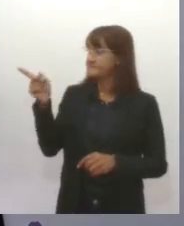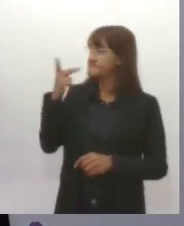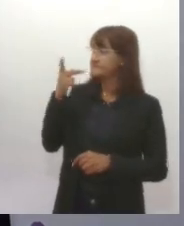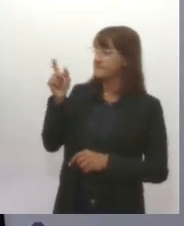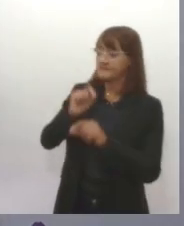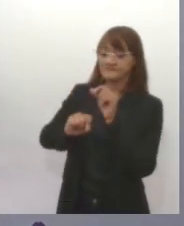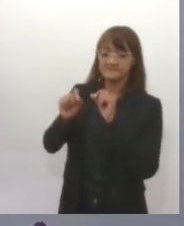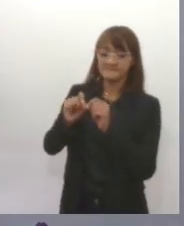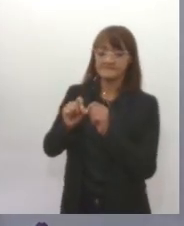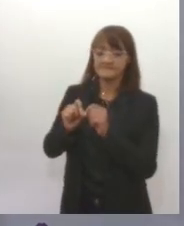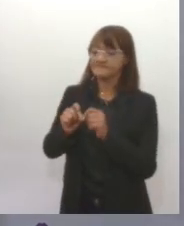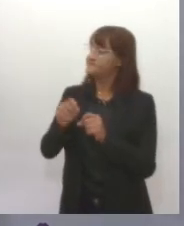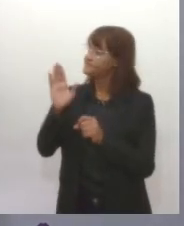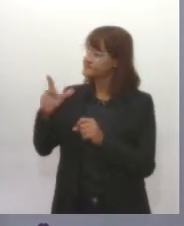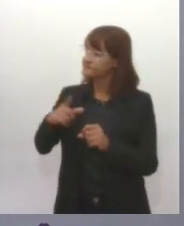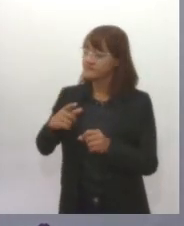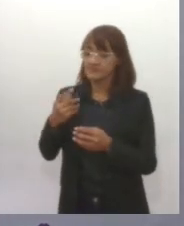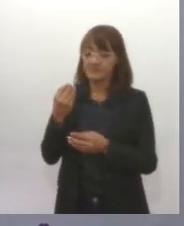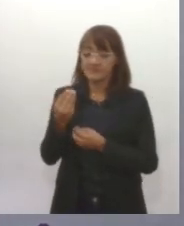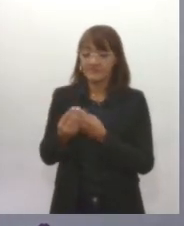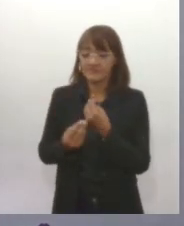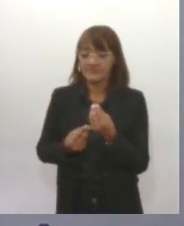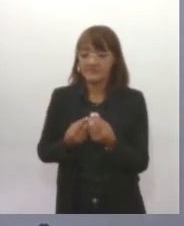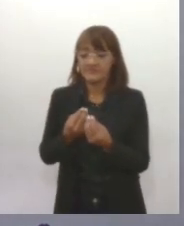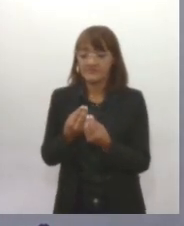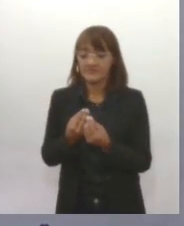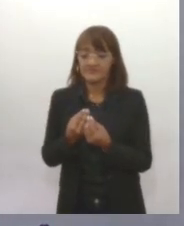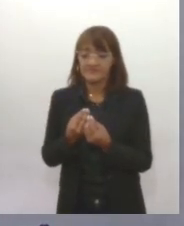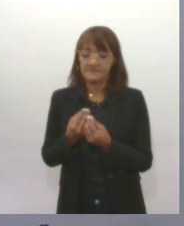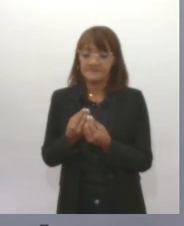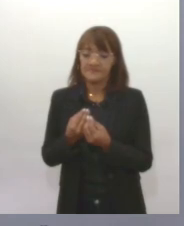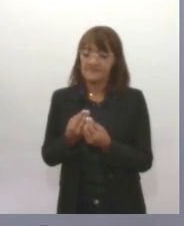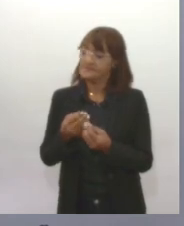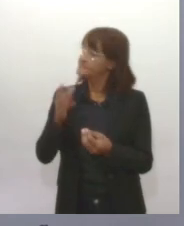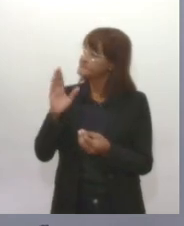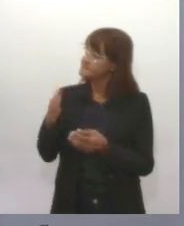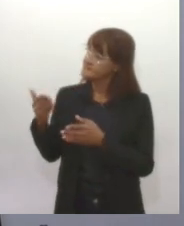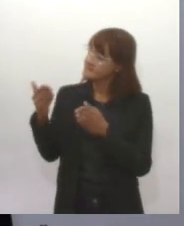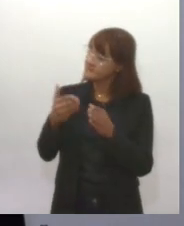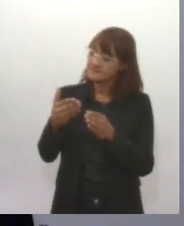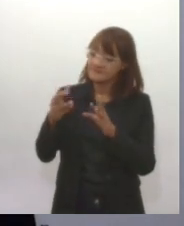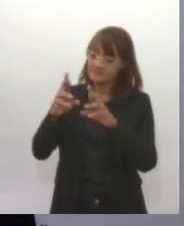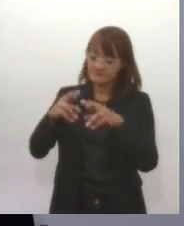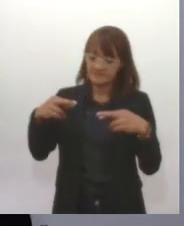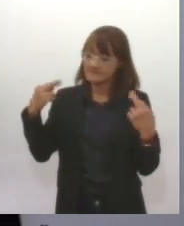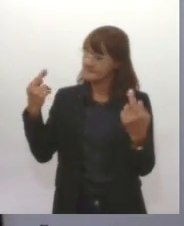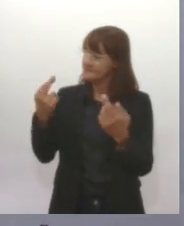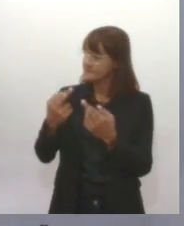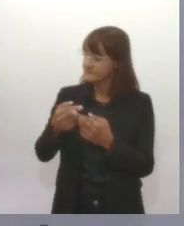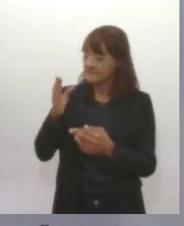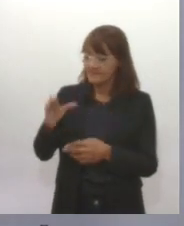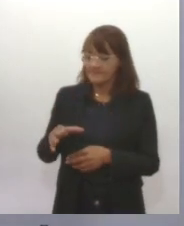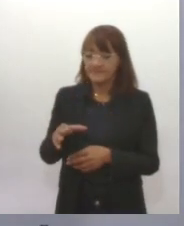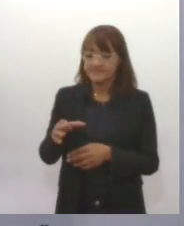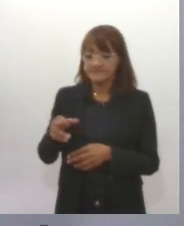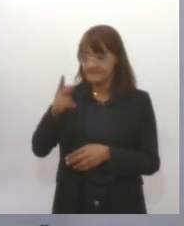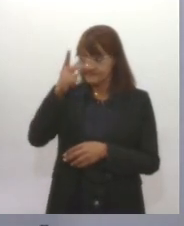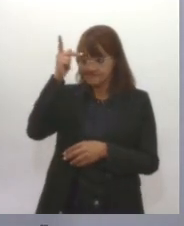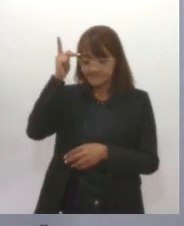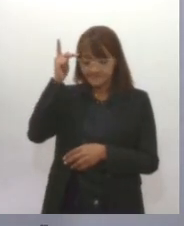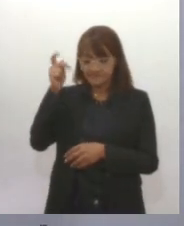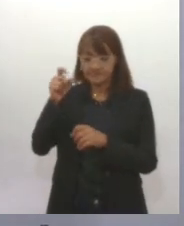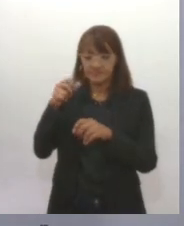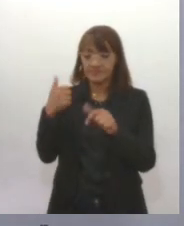a senhora, né, teve no encontro nacional do semiárido, um encontro que a senhora reportou ser dos